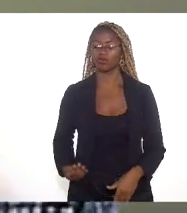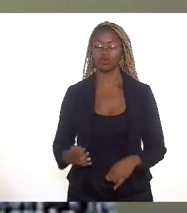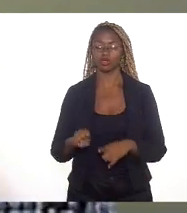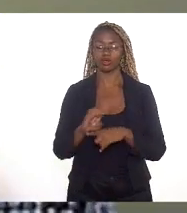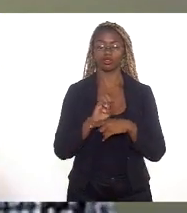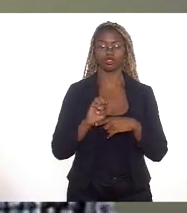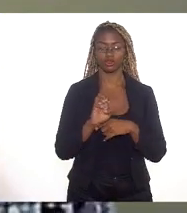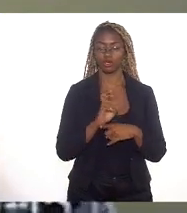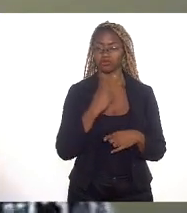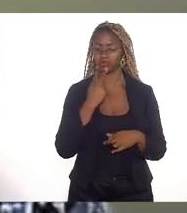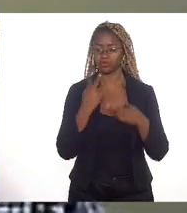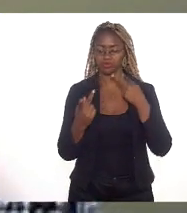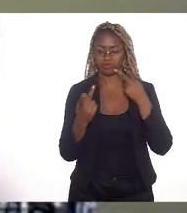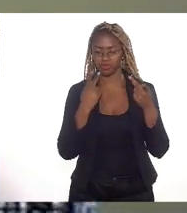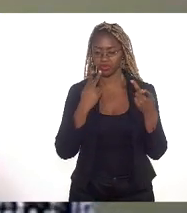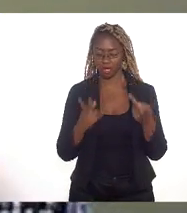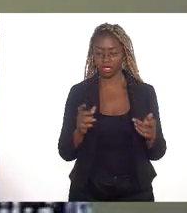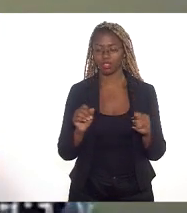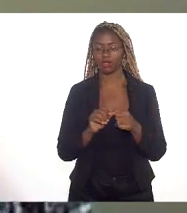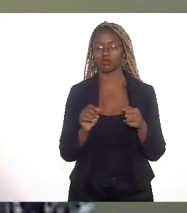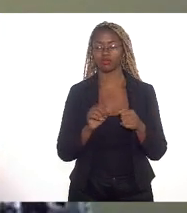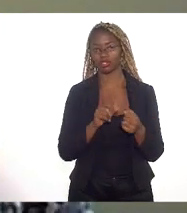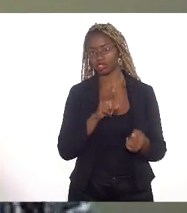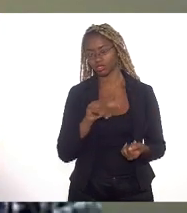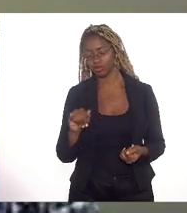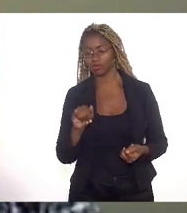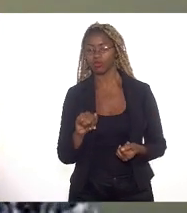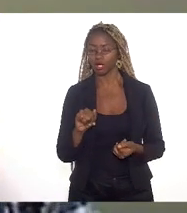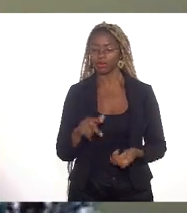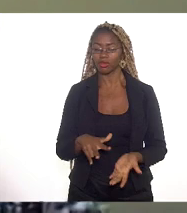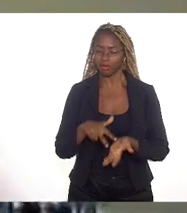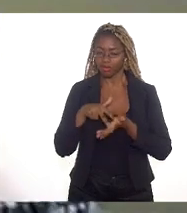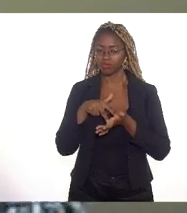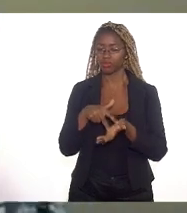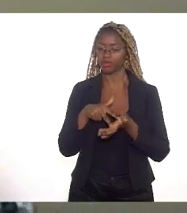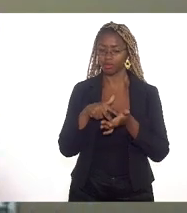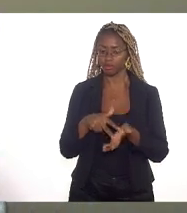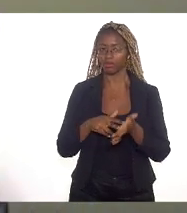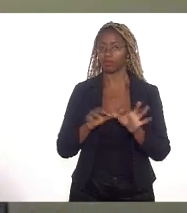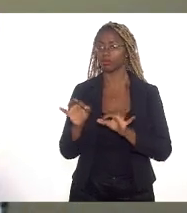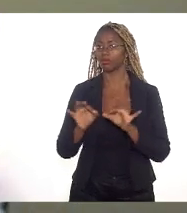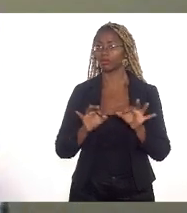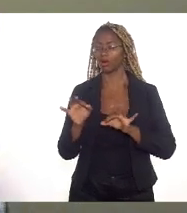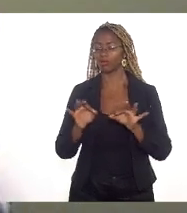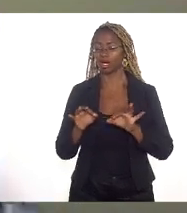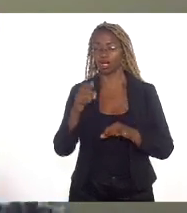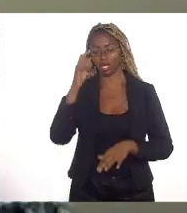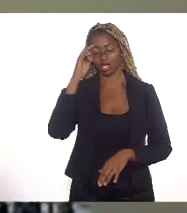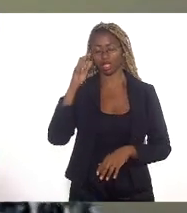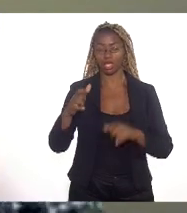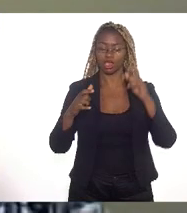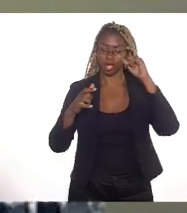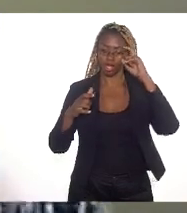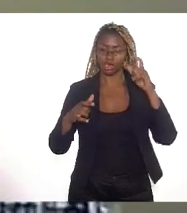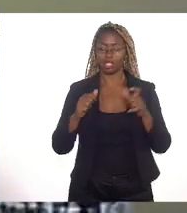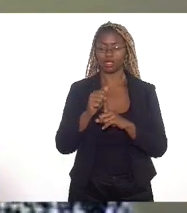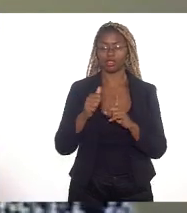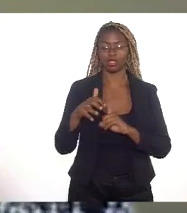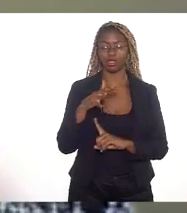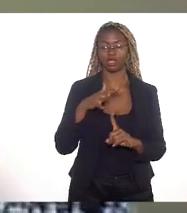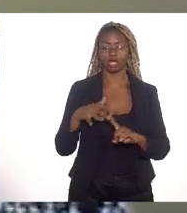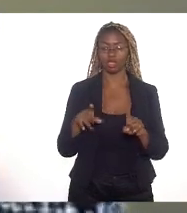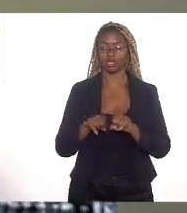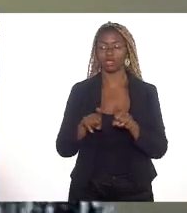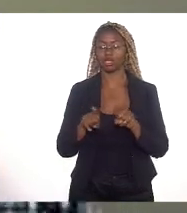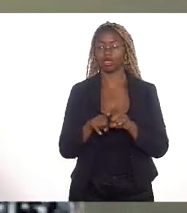vai realizar para estabelecer, né, a conjugação do interesse da sociedade com a realização das